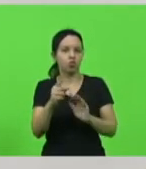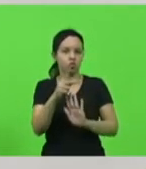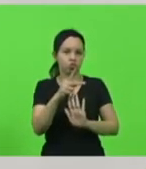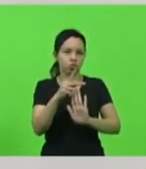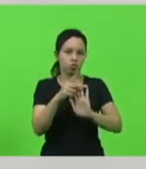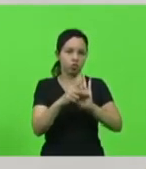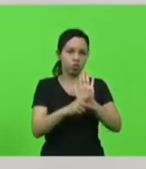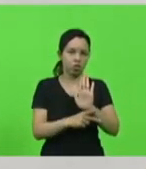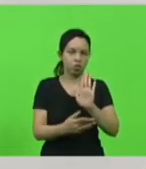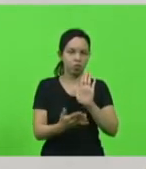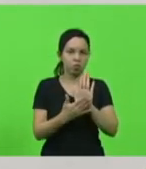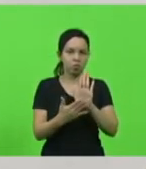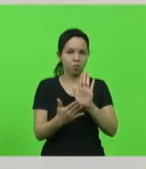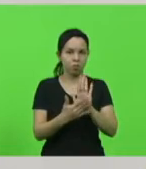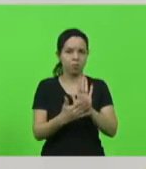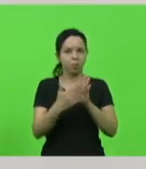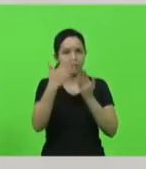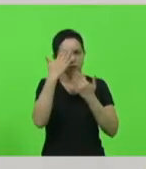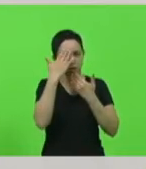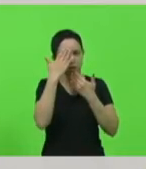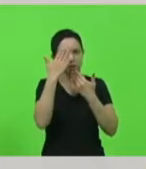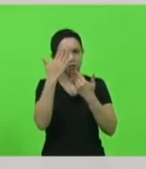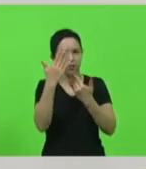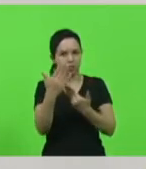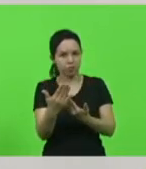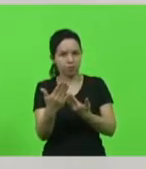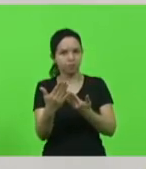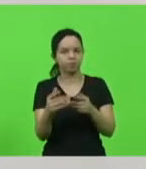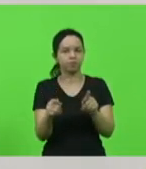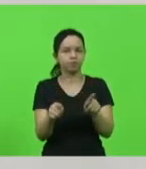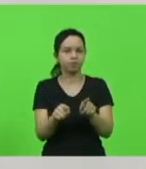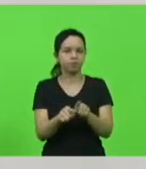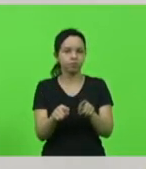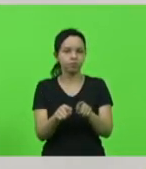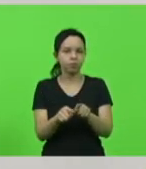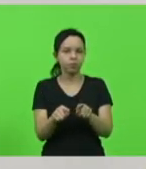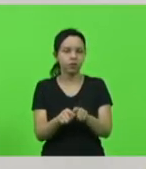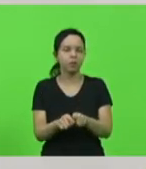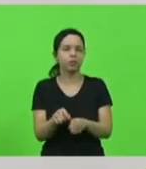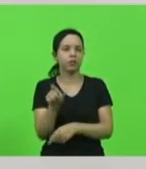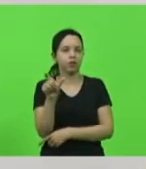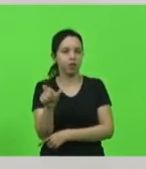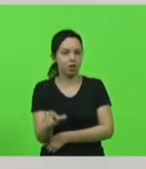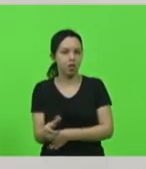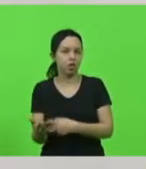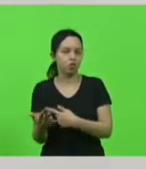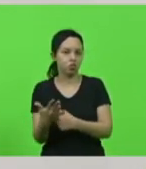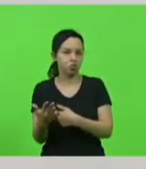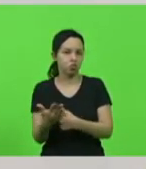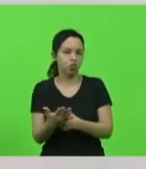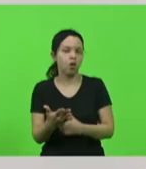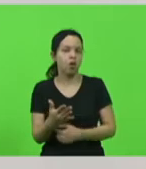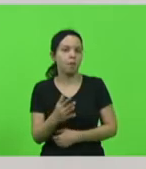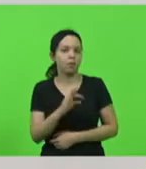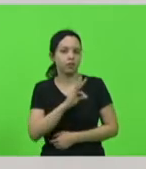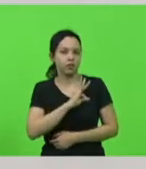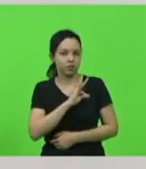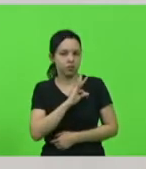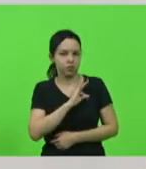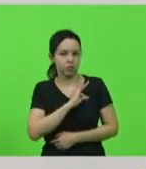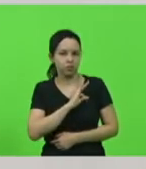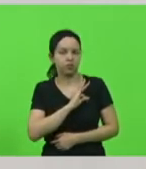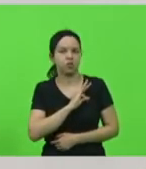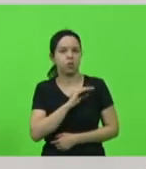Agradeço imensamente a nossa fiel escudeira no apoio técnico da bancada, a nossa querida Mariane, no